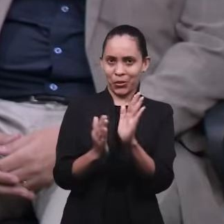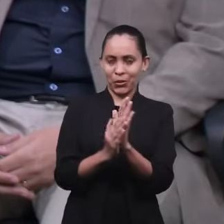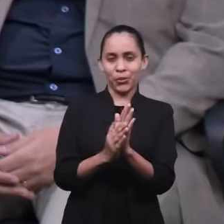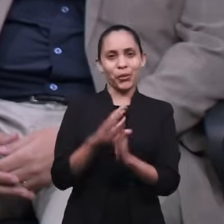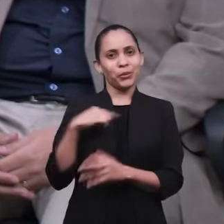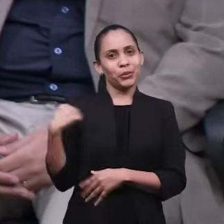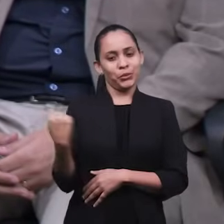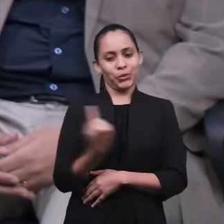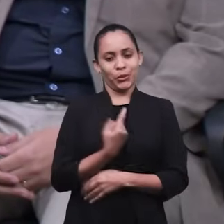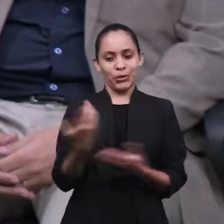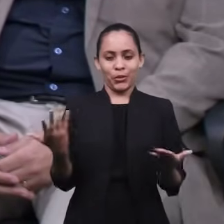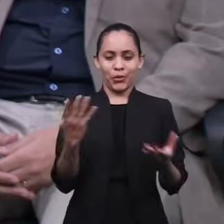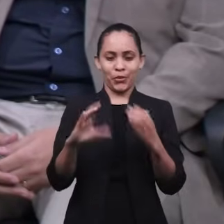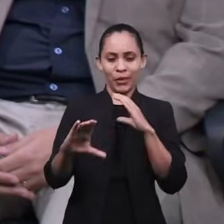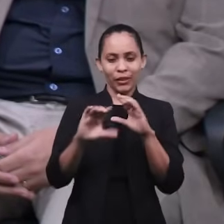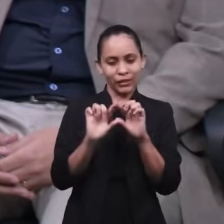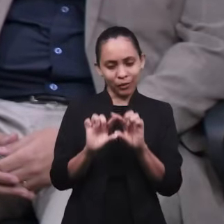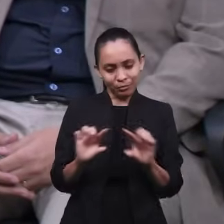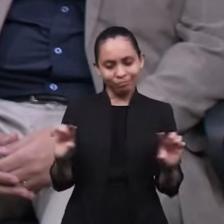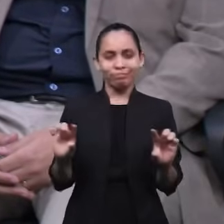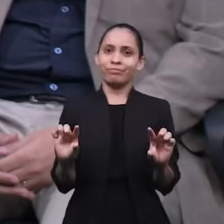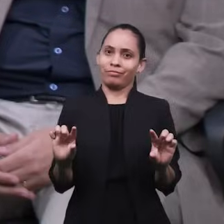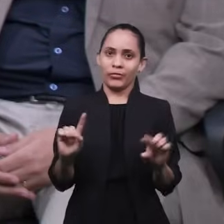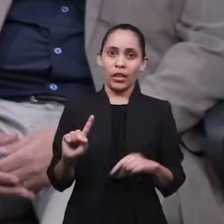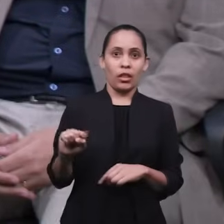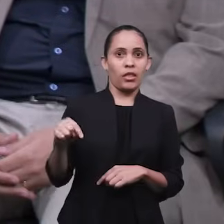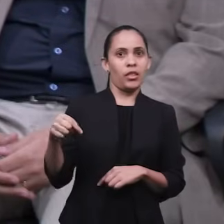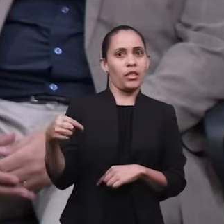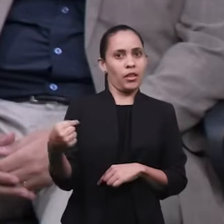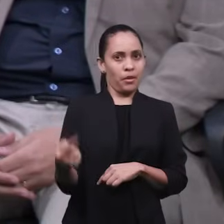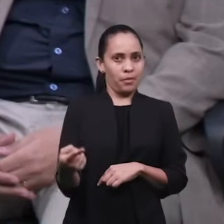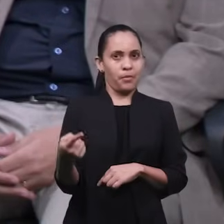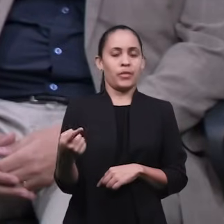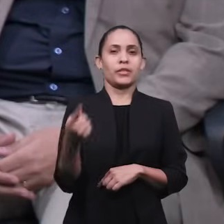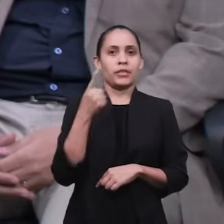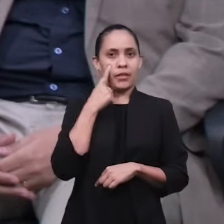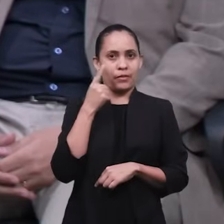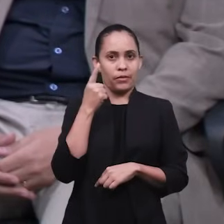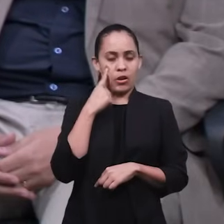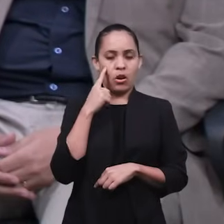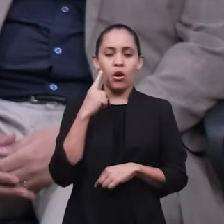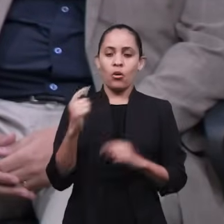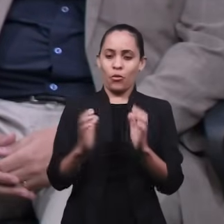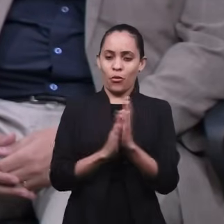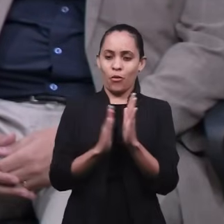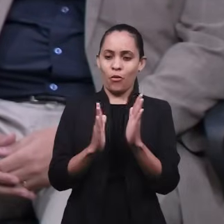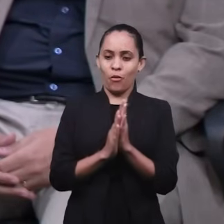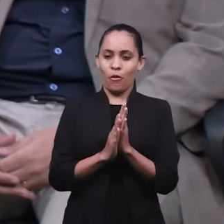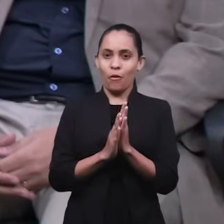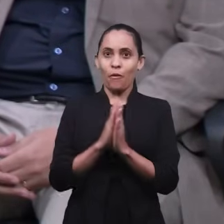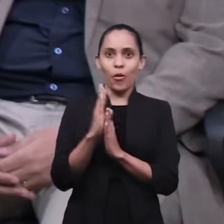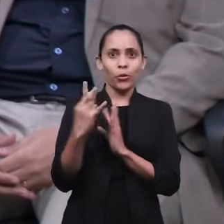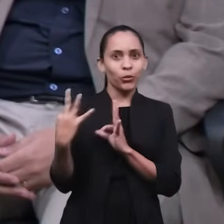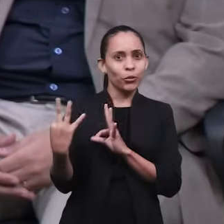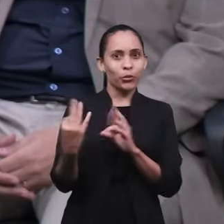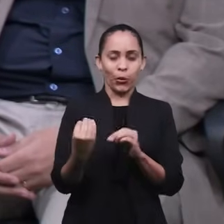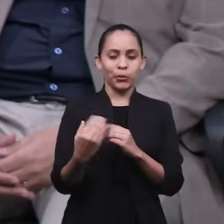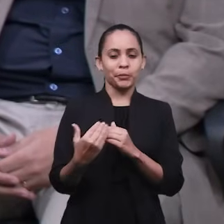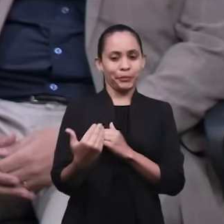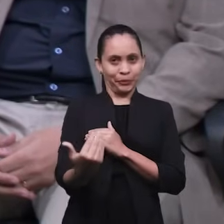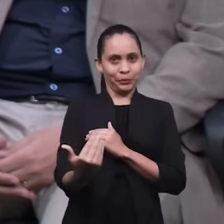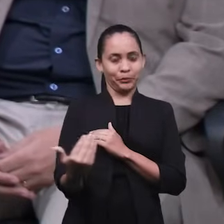E nós vamos cantar aqui um trechinho e depois os irmãos vão conferir o louvor completo mais para